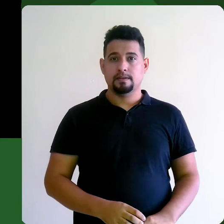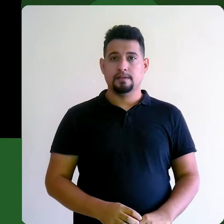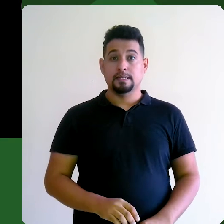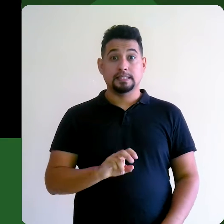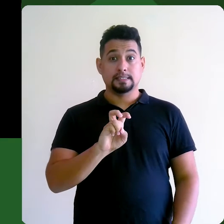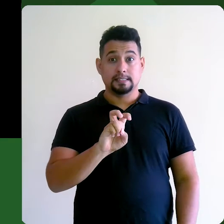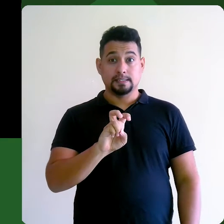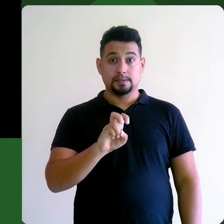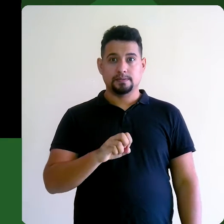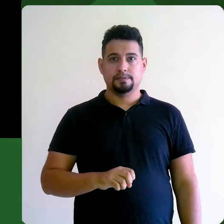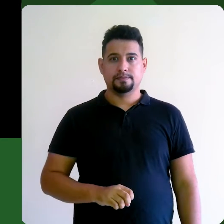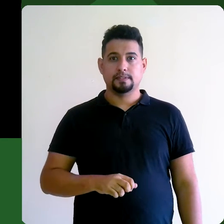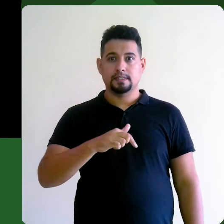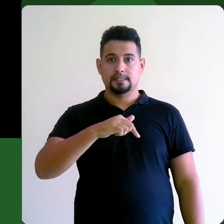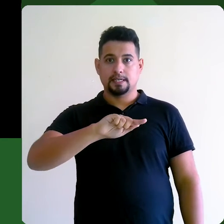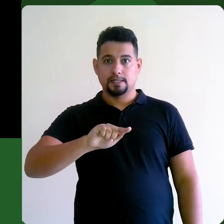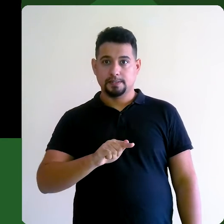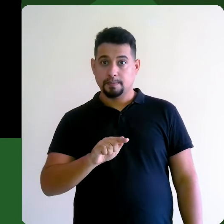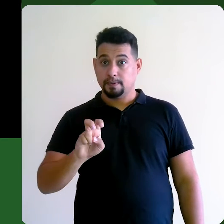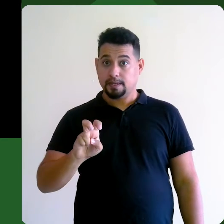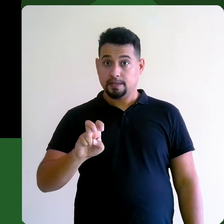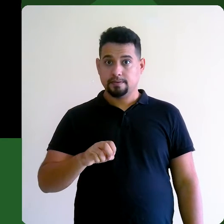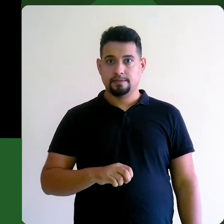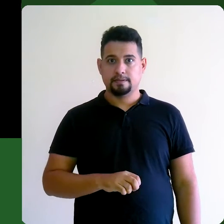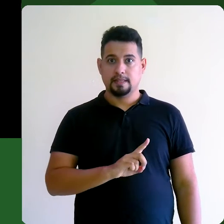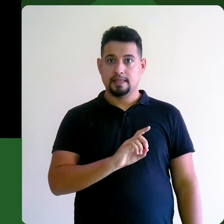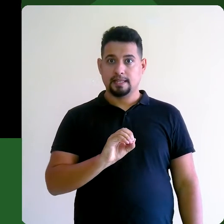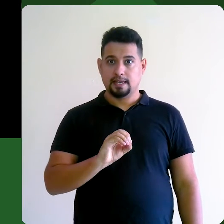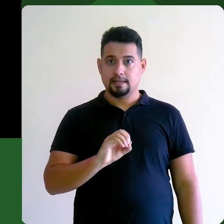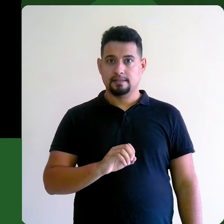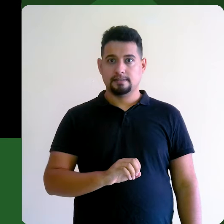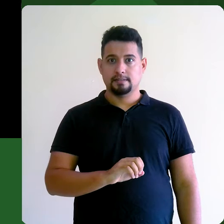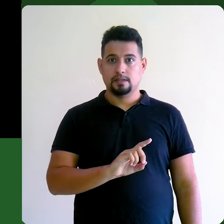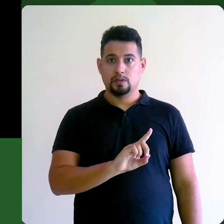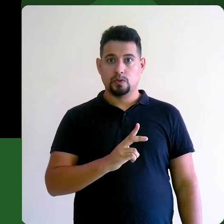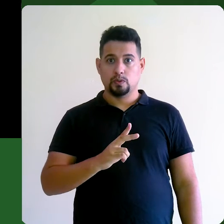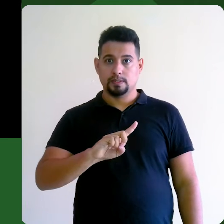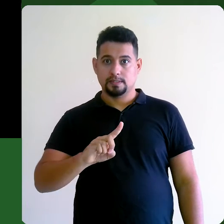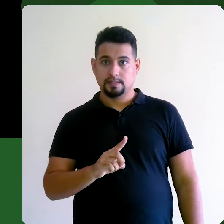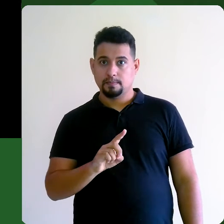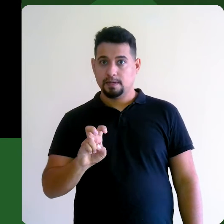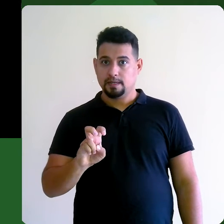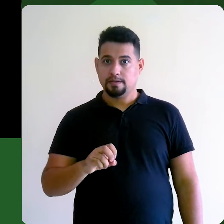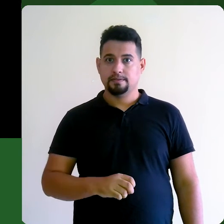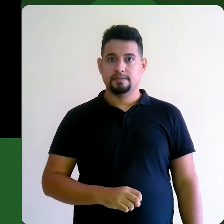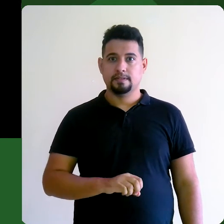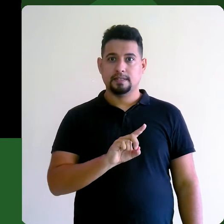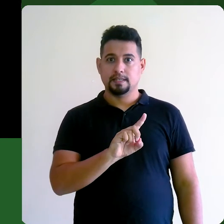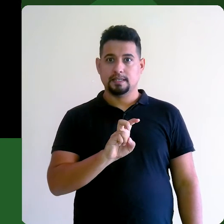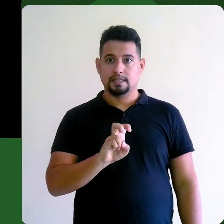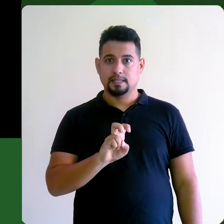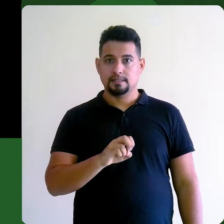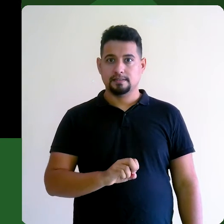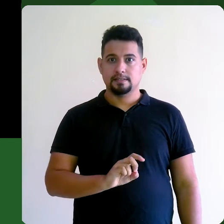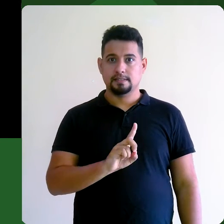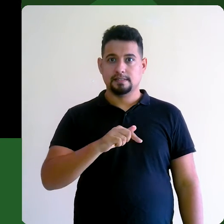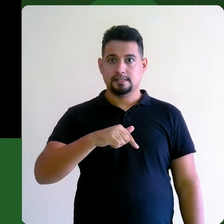2,5, 5, 7,5, 10,